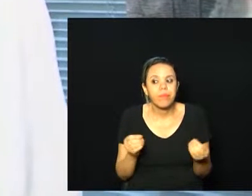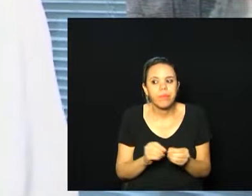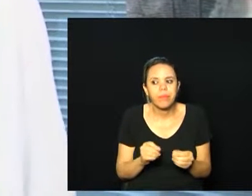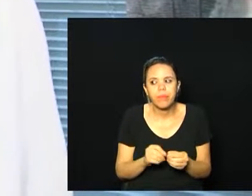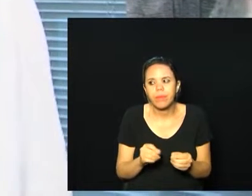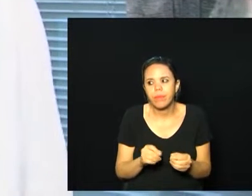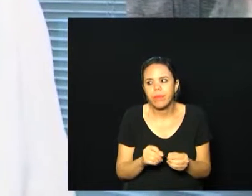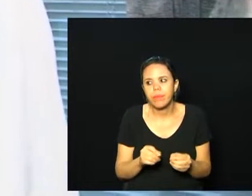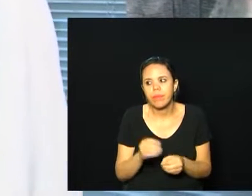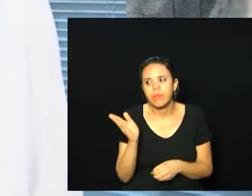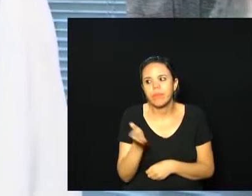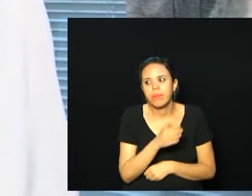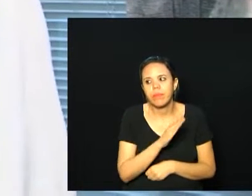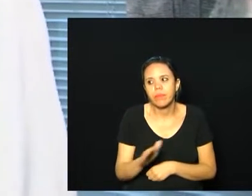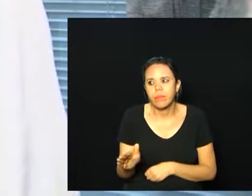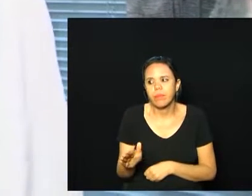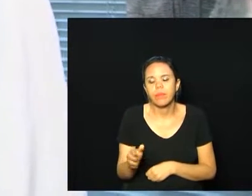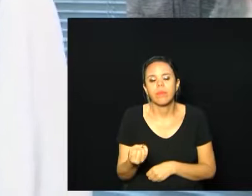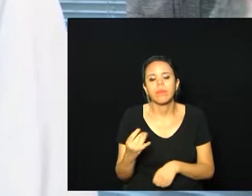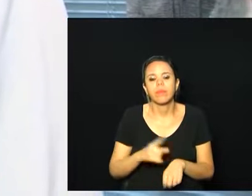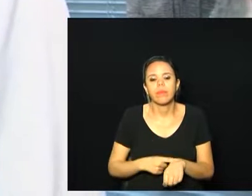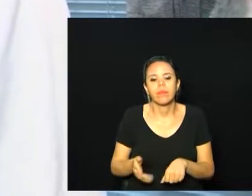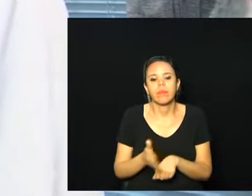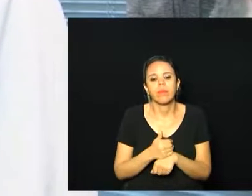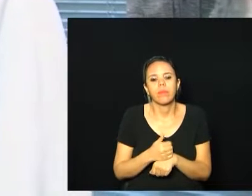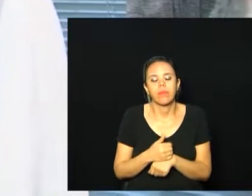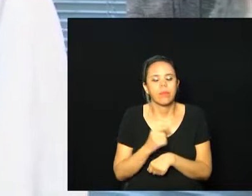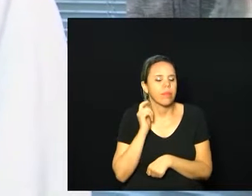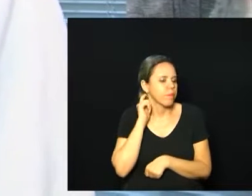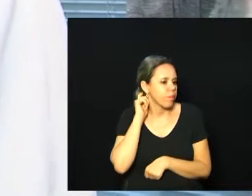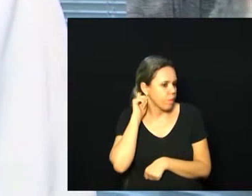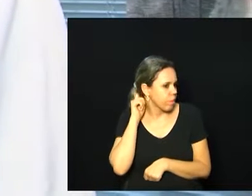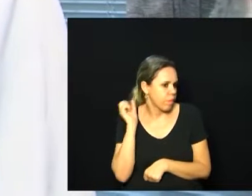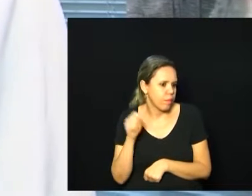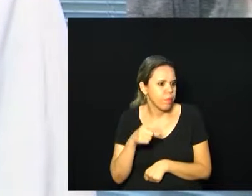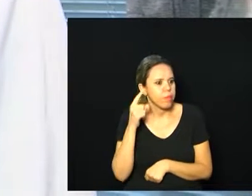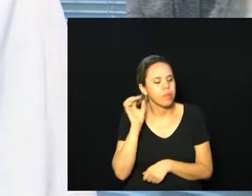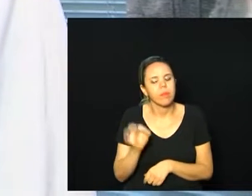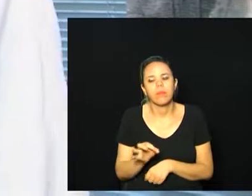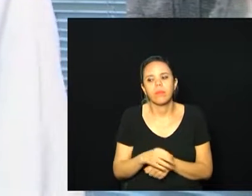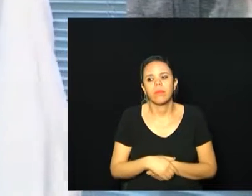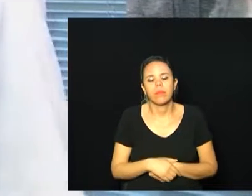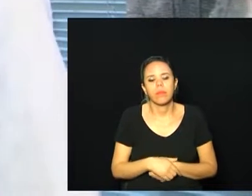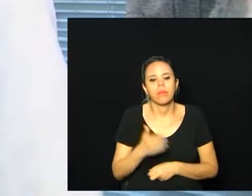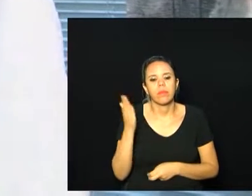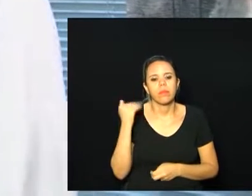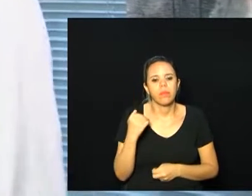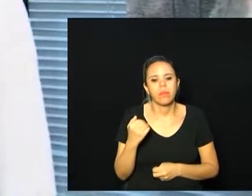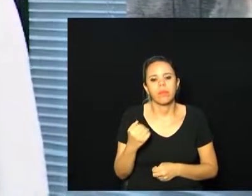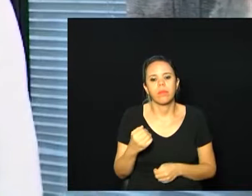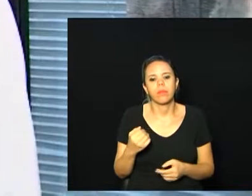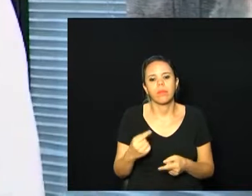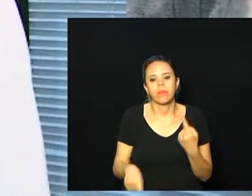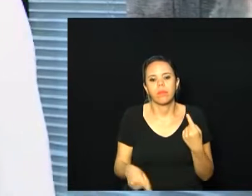feito o cancelamento, com quanto tempo de antecedência? Sim, o ideal é que sabendo da